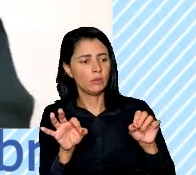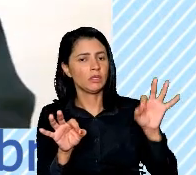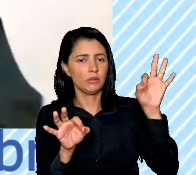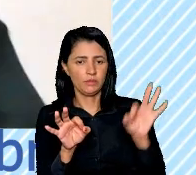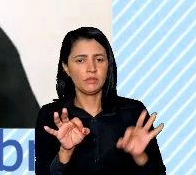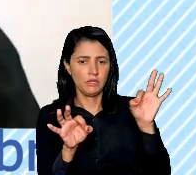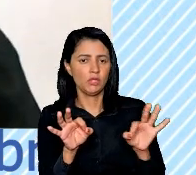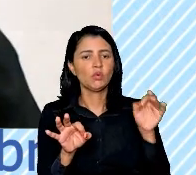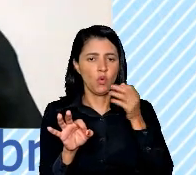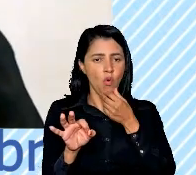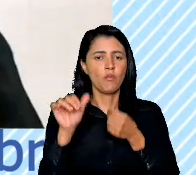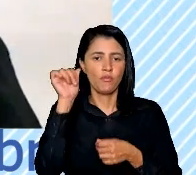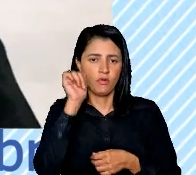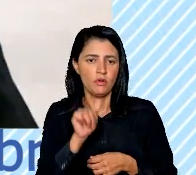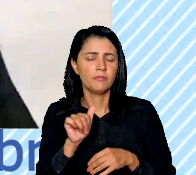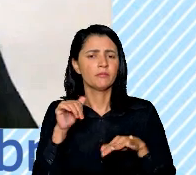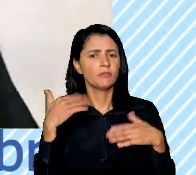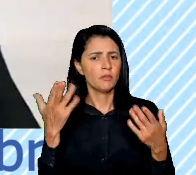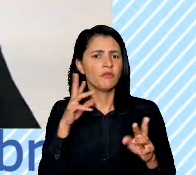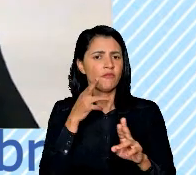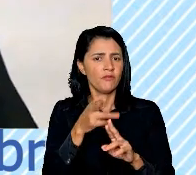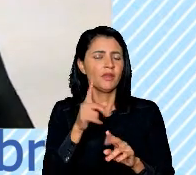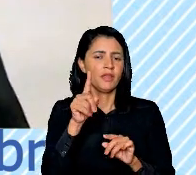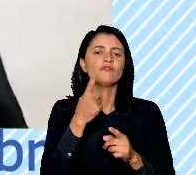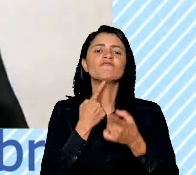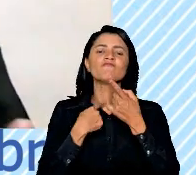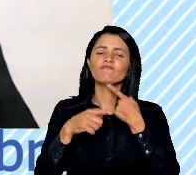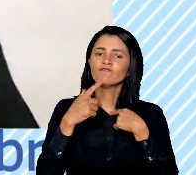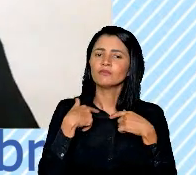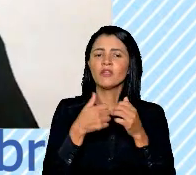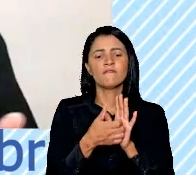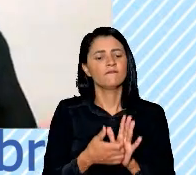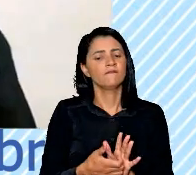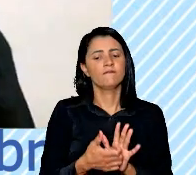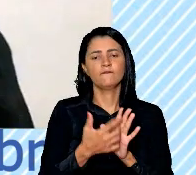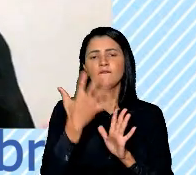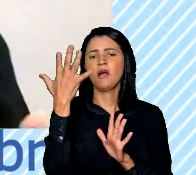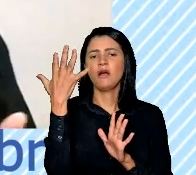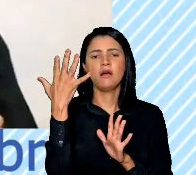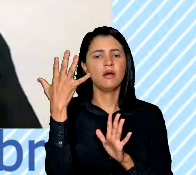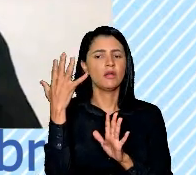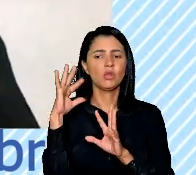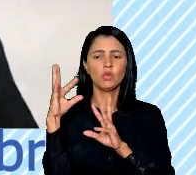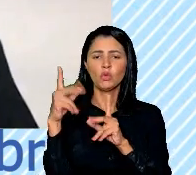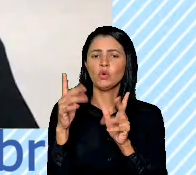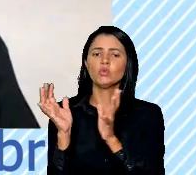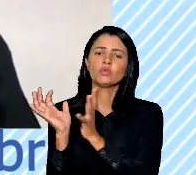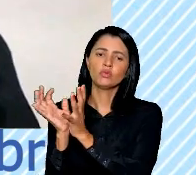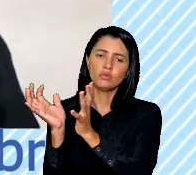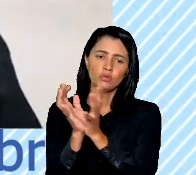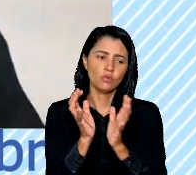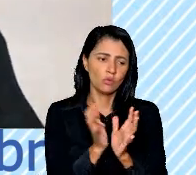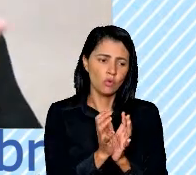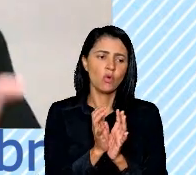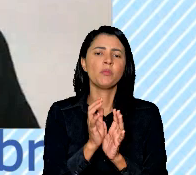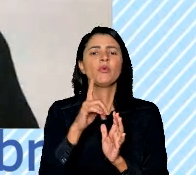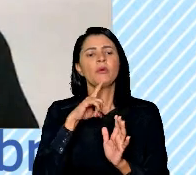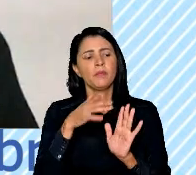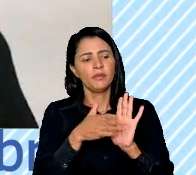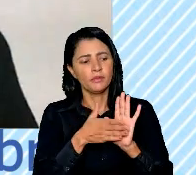Agora, como eu me referi, os desejos são infinitos. Todos os grupos pretendem